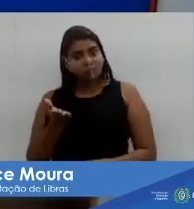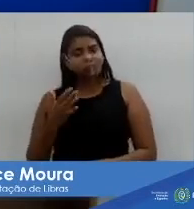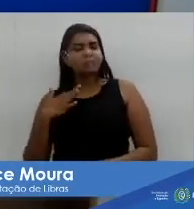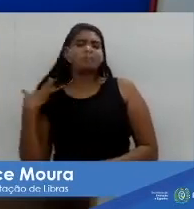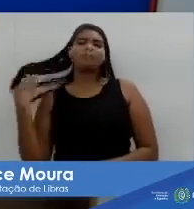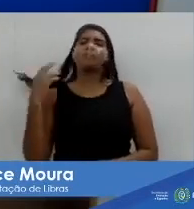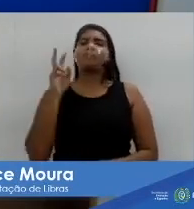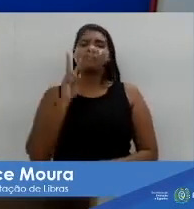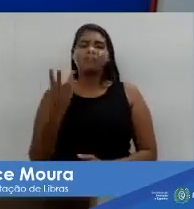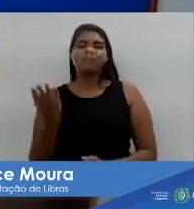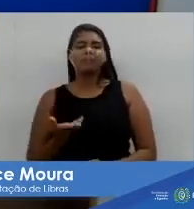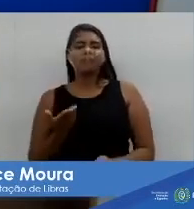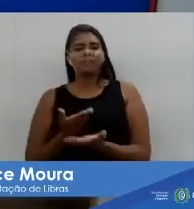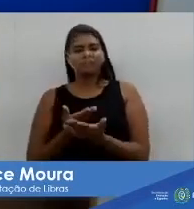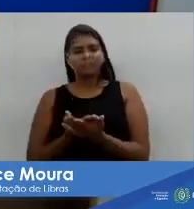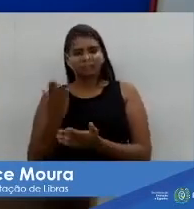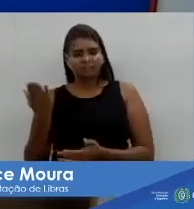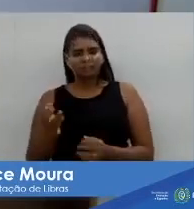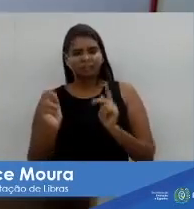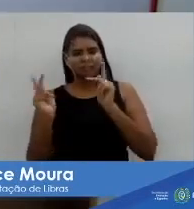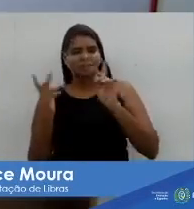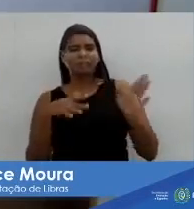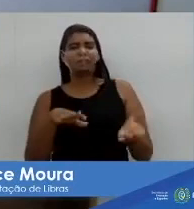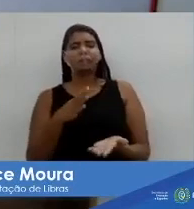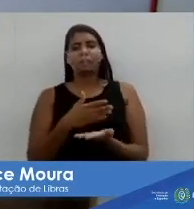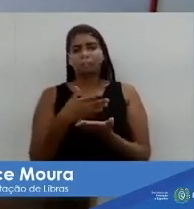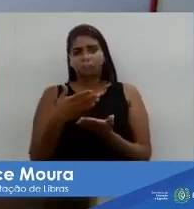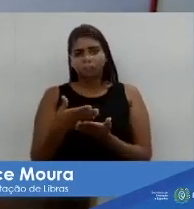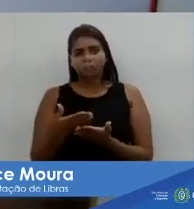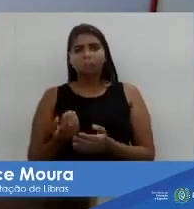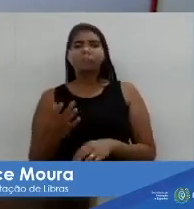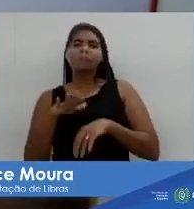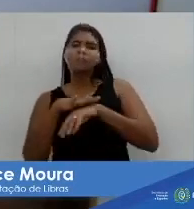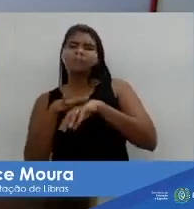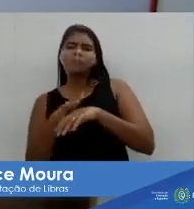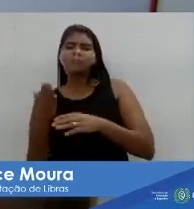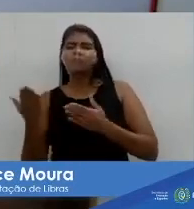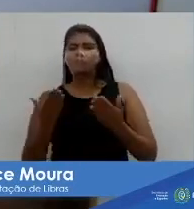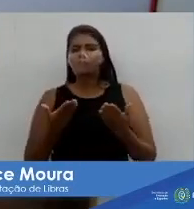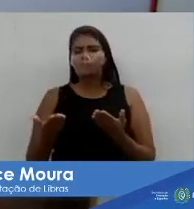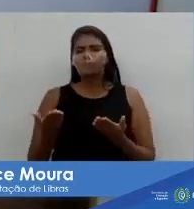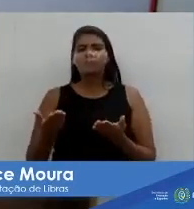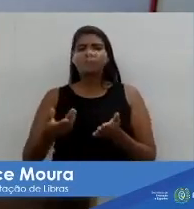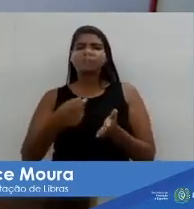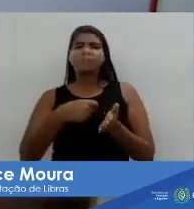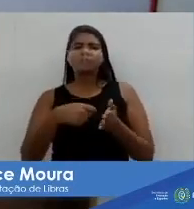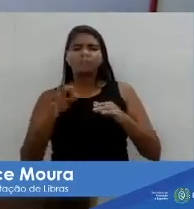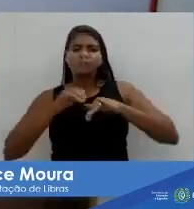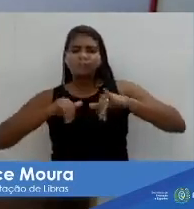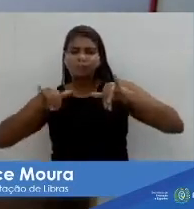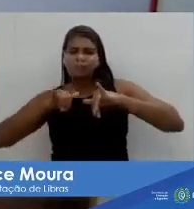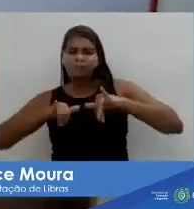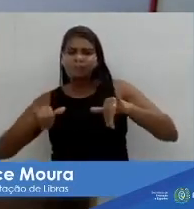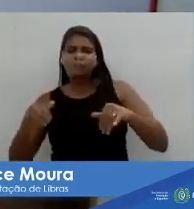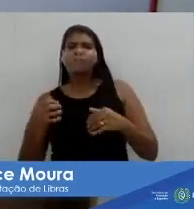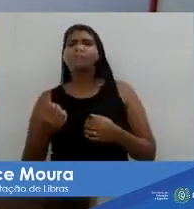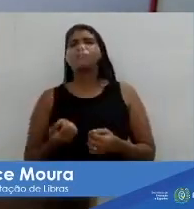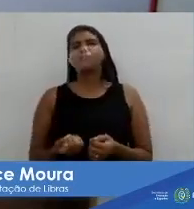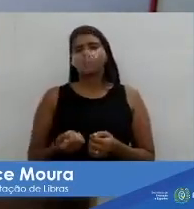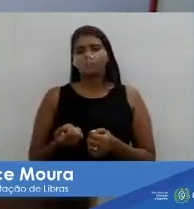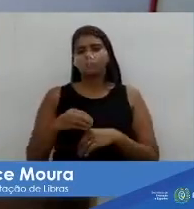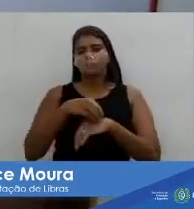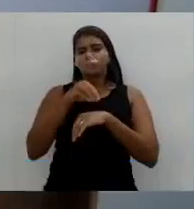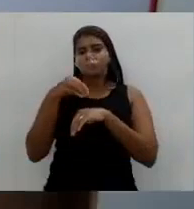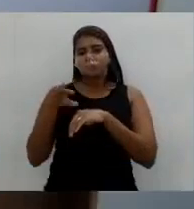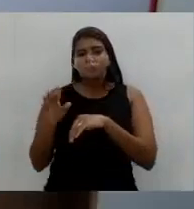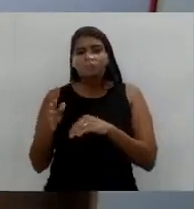gente vai ver na nossa aula de hoje, tá? Para começar a nossa conversa, eu trouxe para vocês aqui a notícia que foi publicada